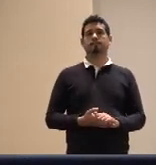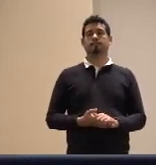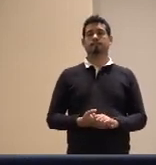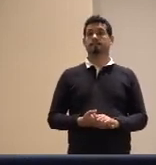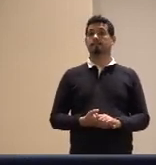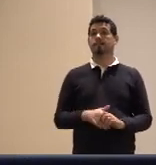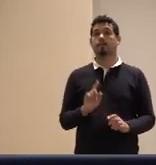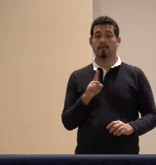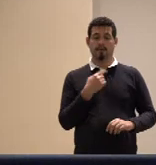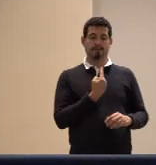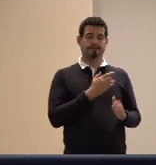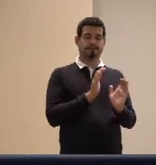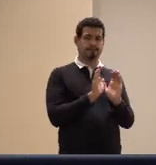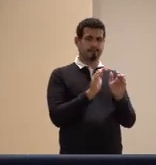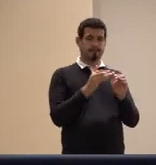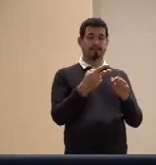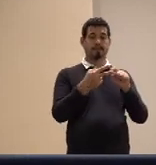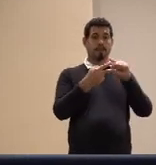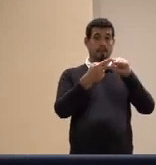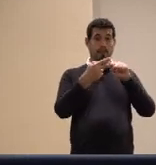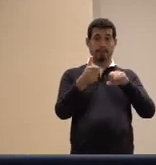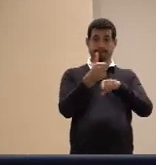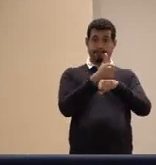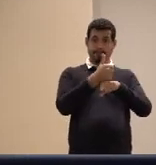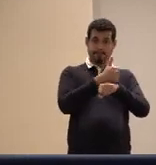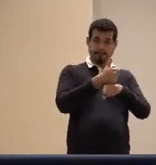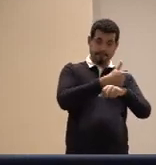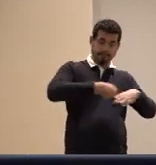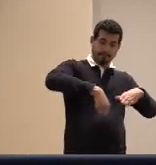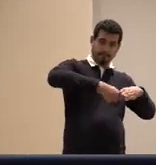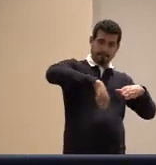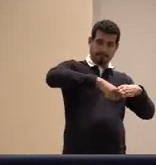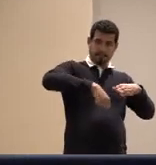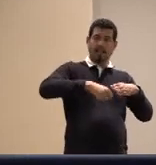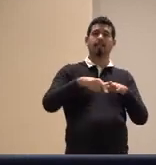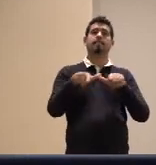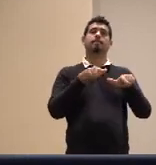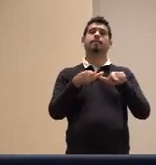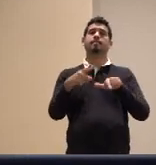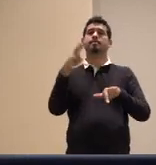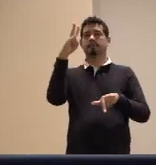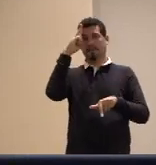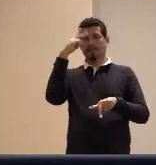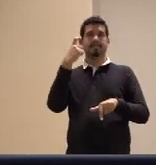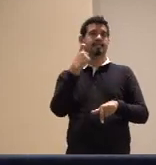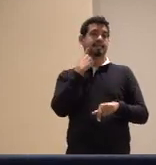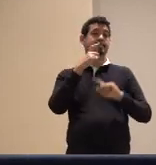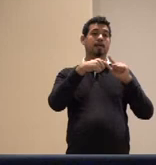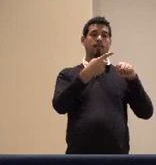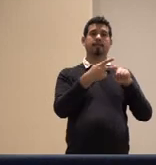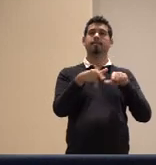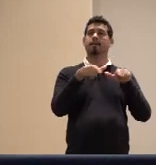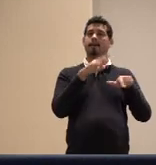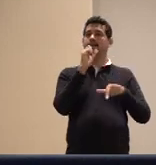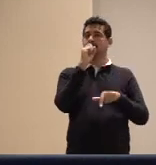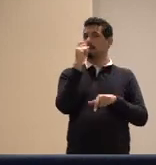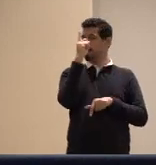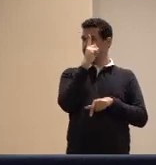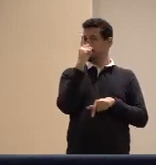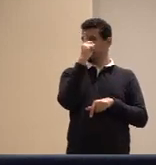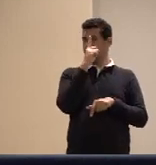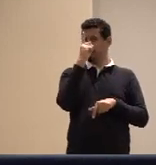Aí a nossa equipe, então, a gente tem 2 cozinheiras, uma que trabalha só de segunda a sexta e outra final de semana. A gente